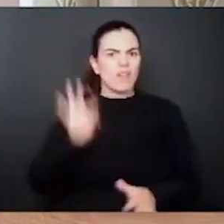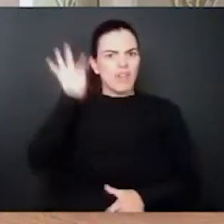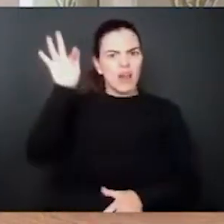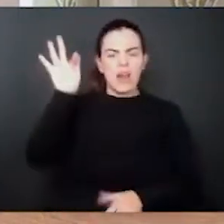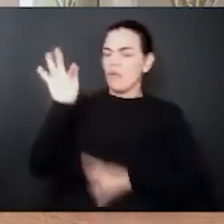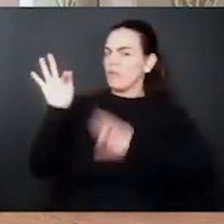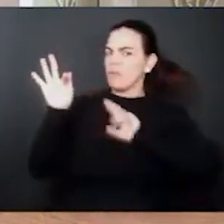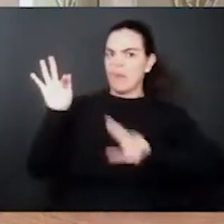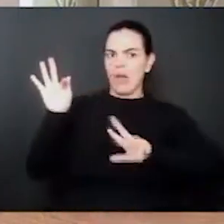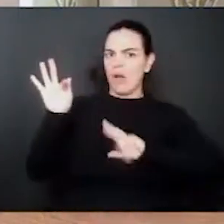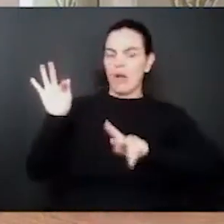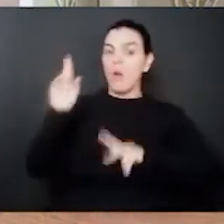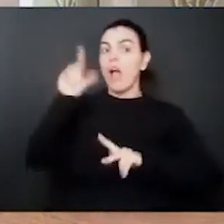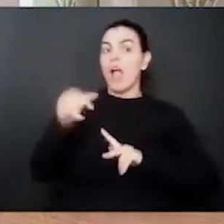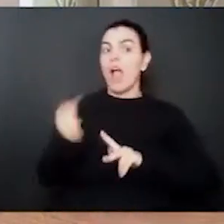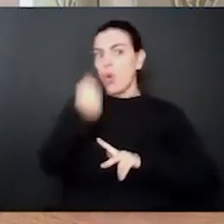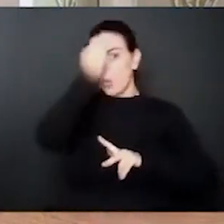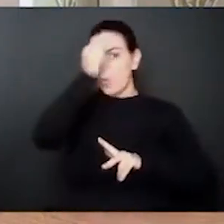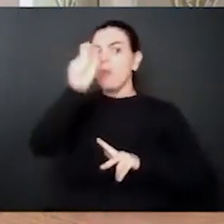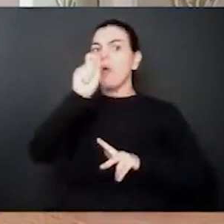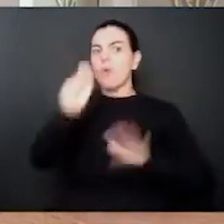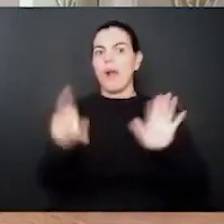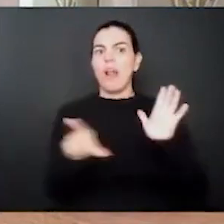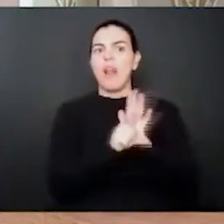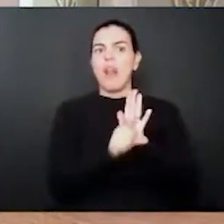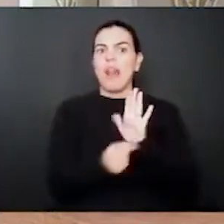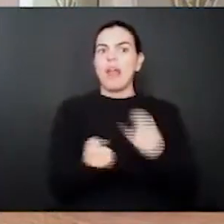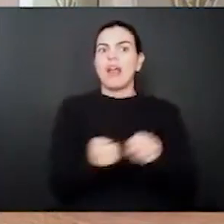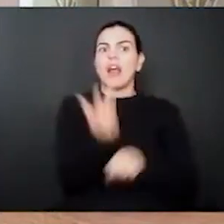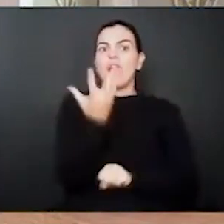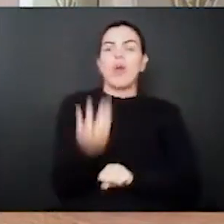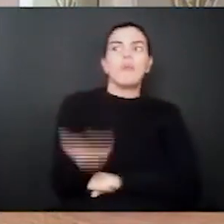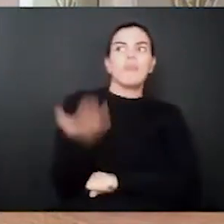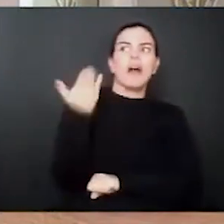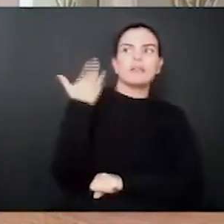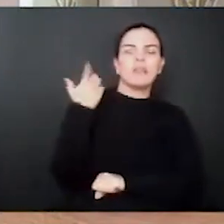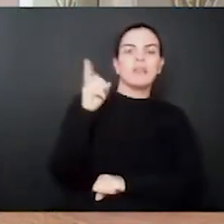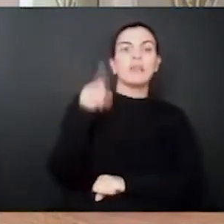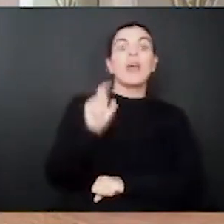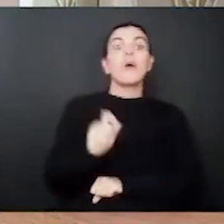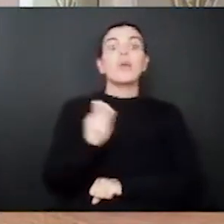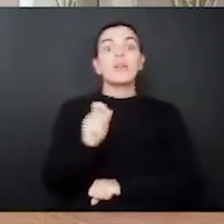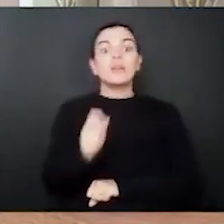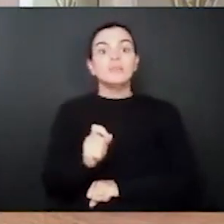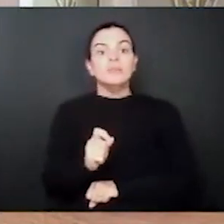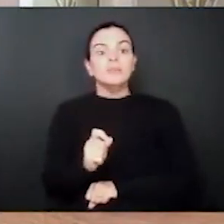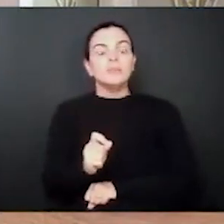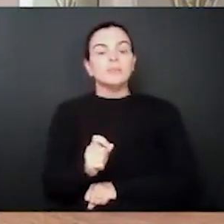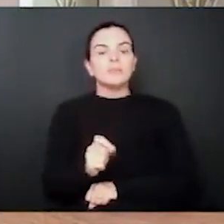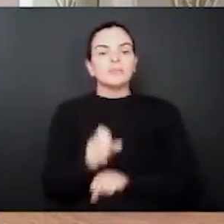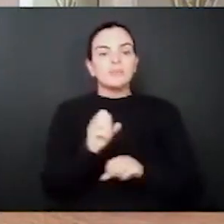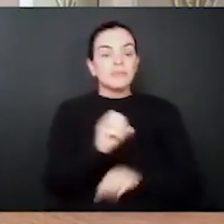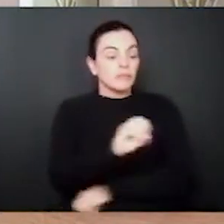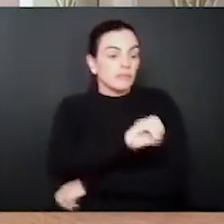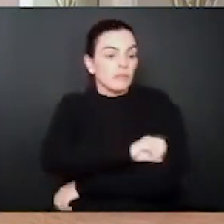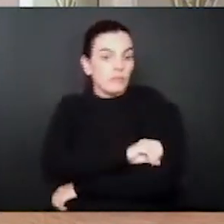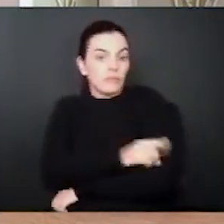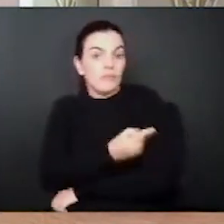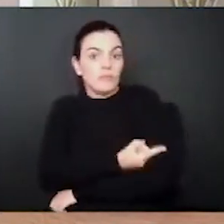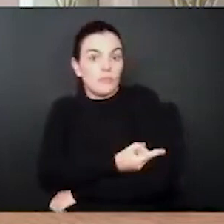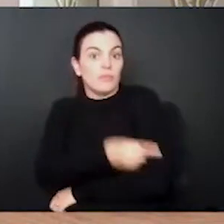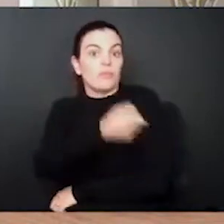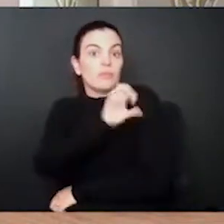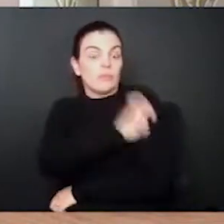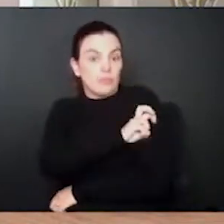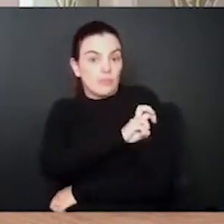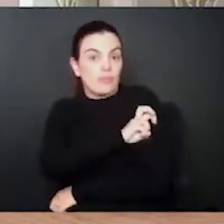que colocou, está aqui, ó, o ensino infantil e fundamental 1 nas mãos do município. E repito, Curitiba